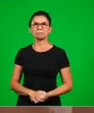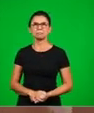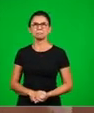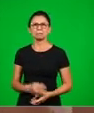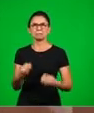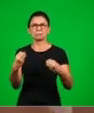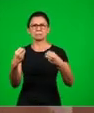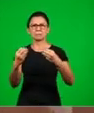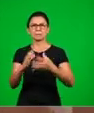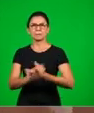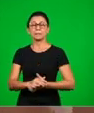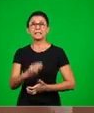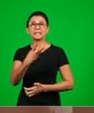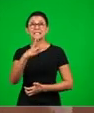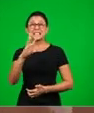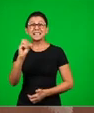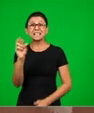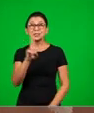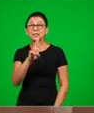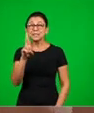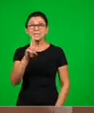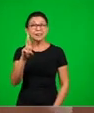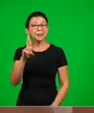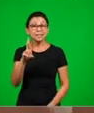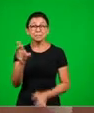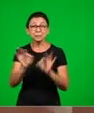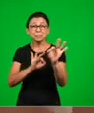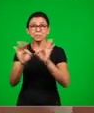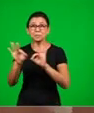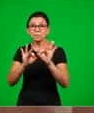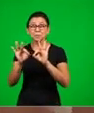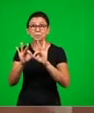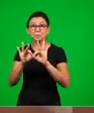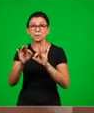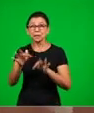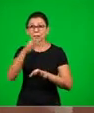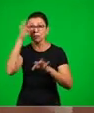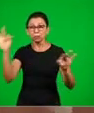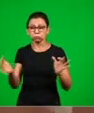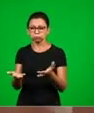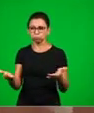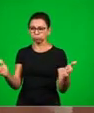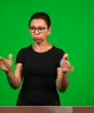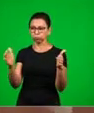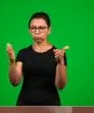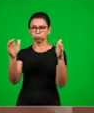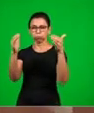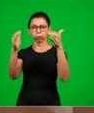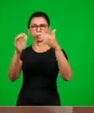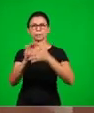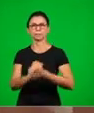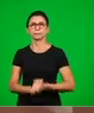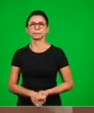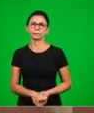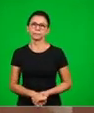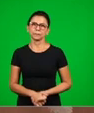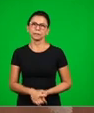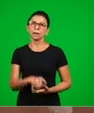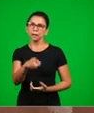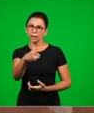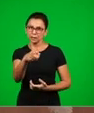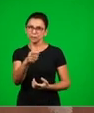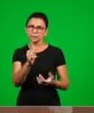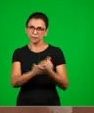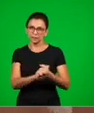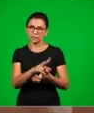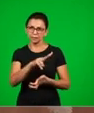um arranjo de flor. Vai casar? Vai casar, compra as flores, bota do jeito que quiser. E não põe em excesso, não. Porque isso aqui não é uma